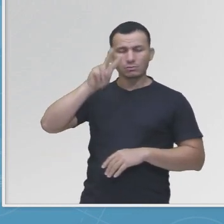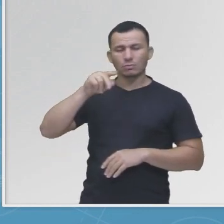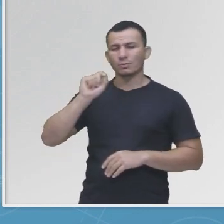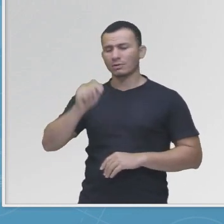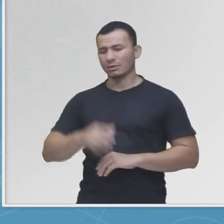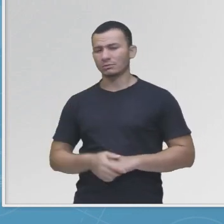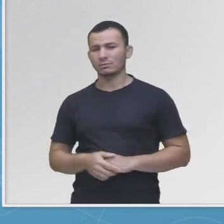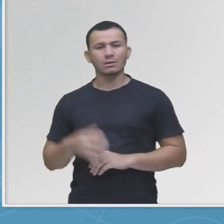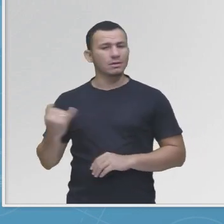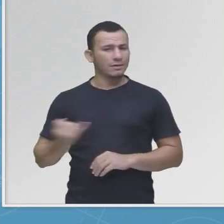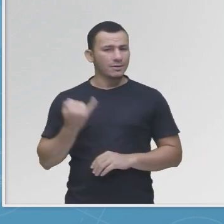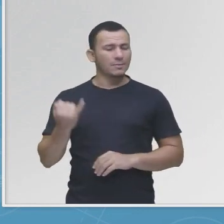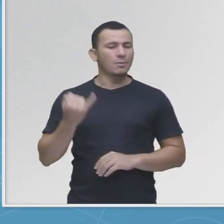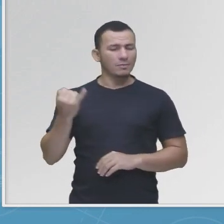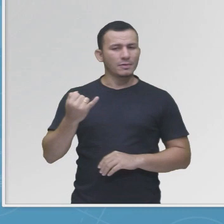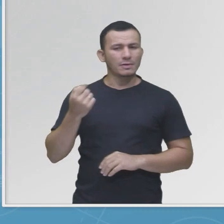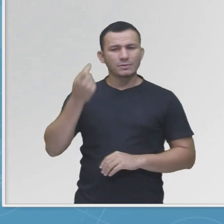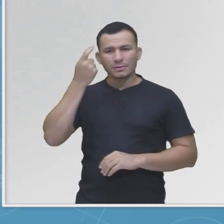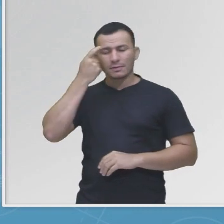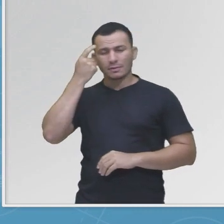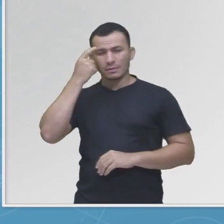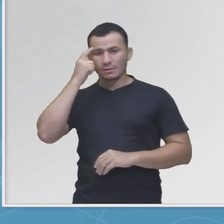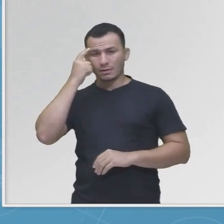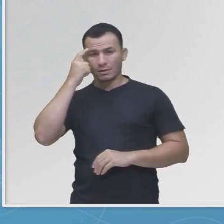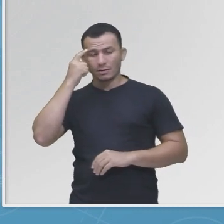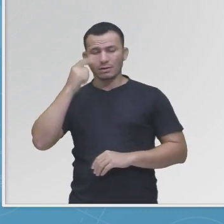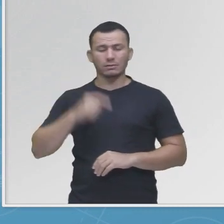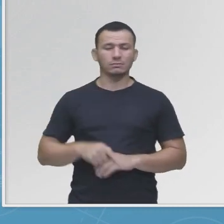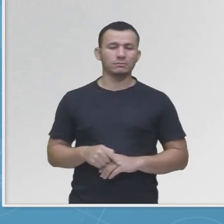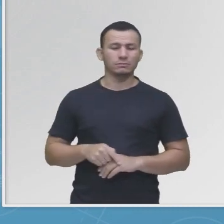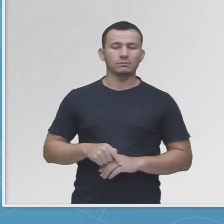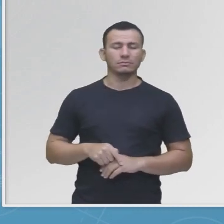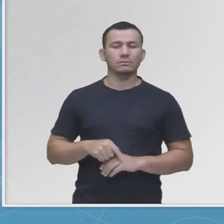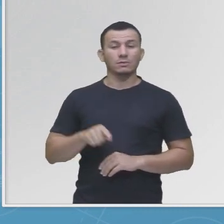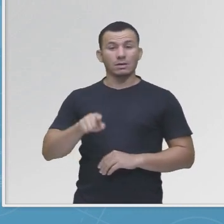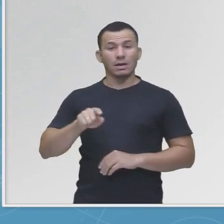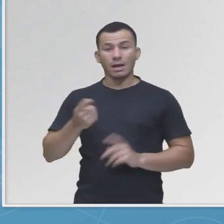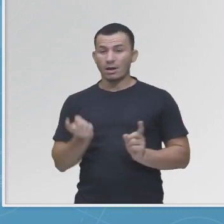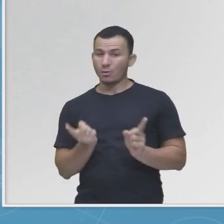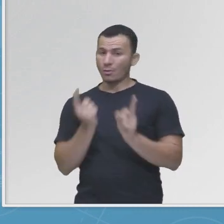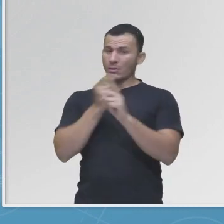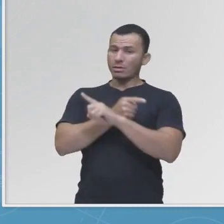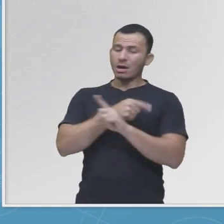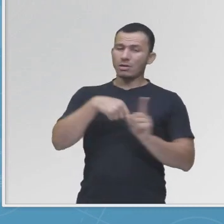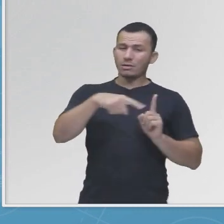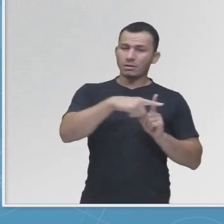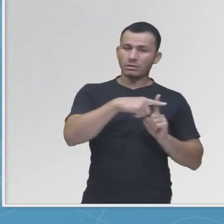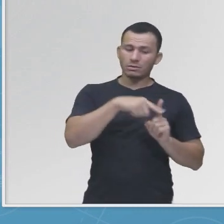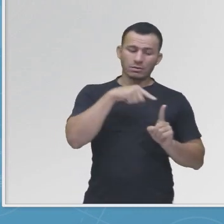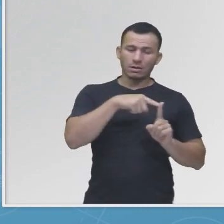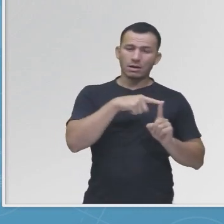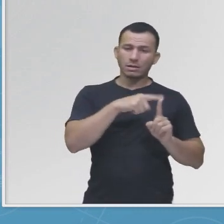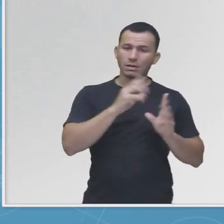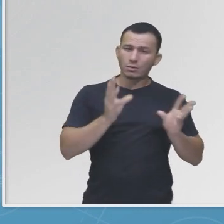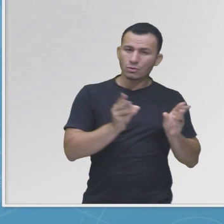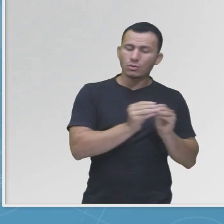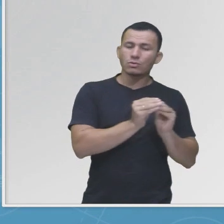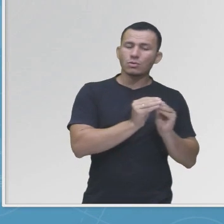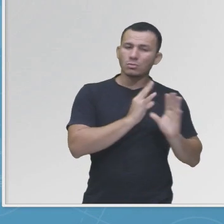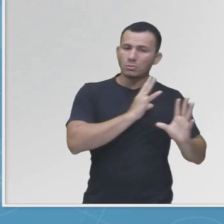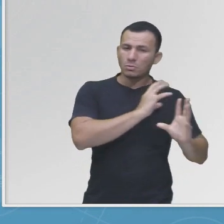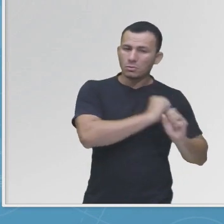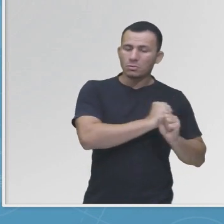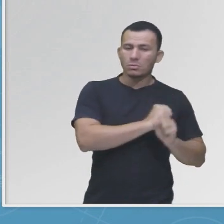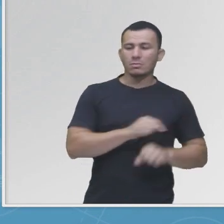ter a ideia dessa operação, pessoal, como ela sendo a inversa da adição. Porque mais tarde nós